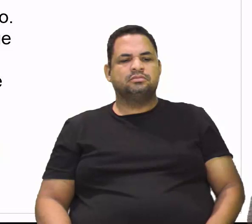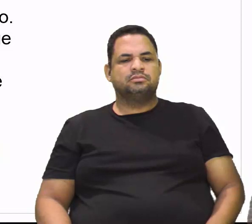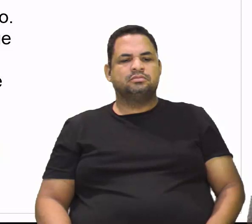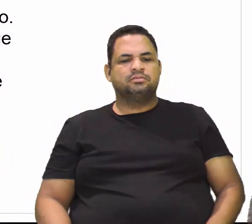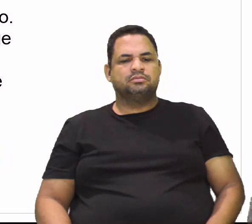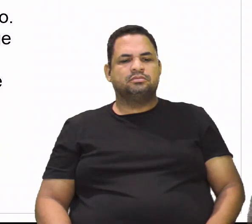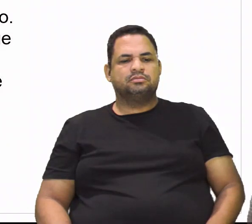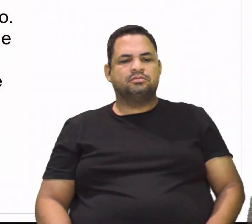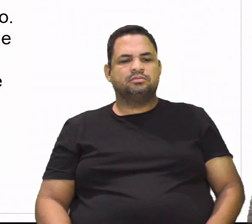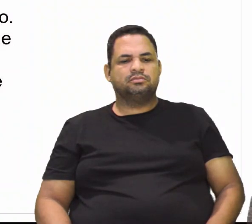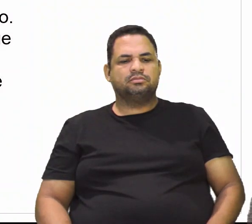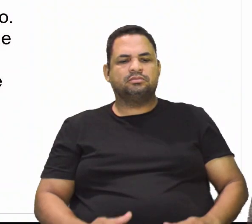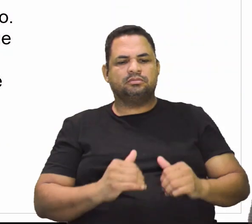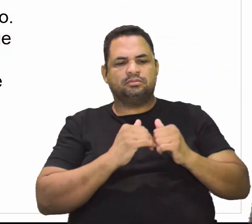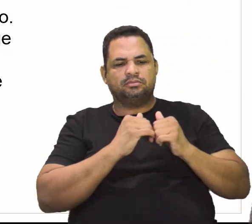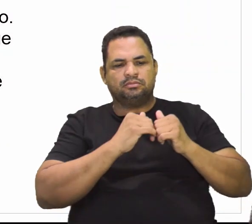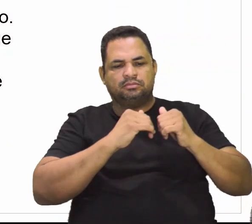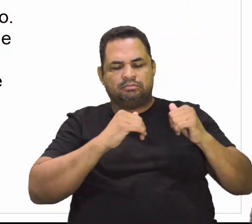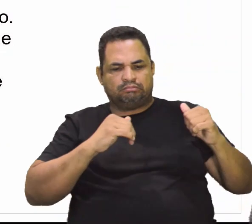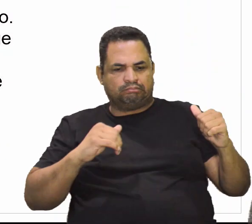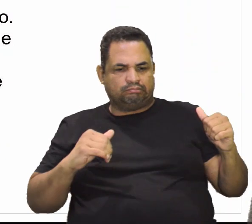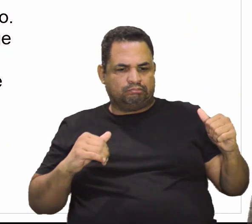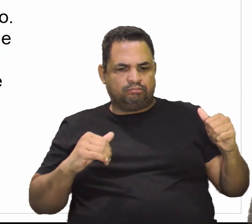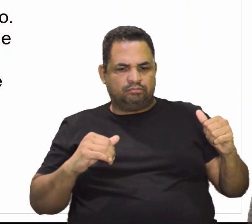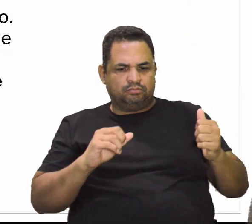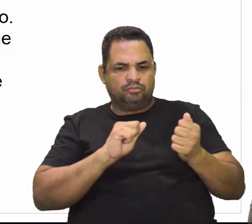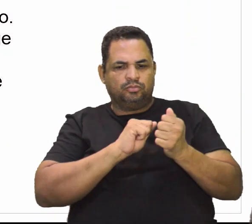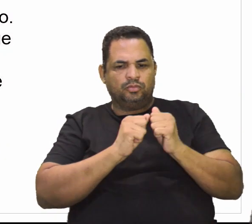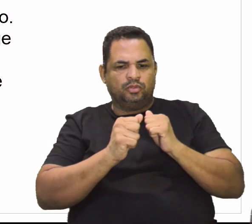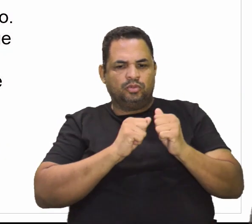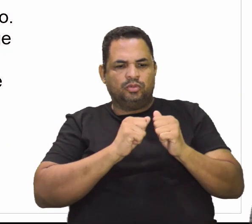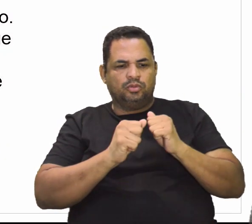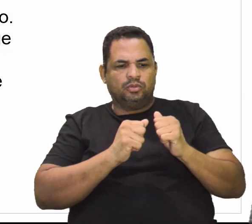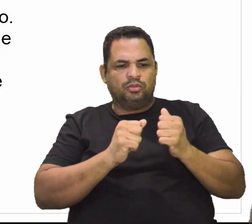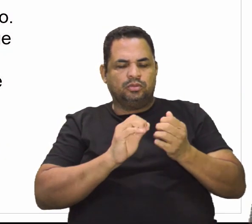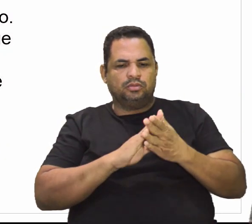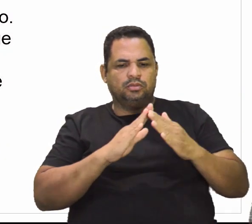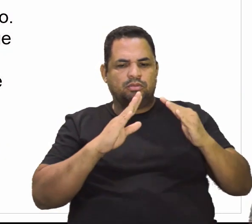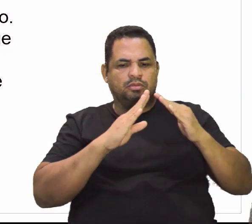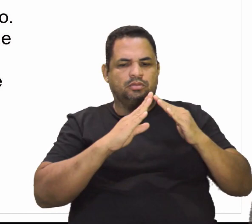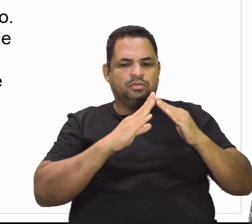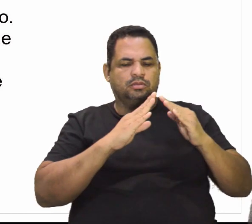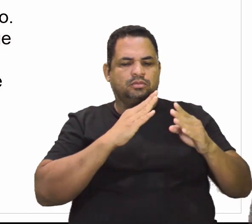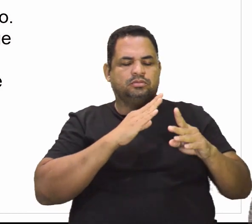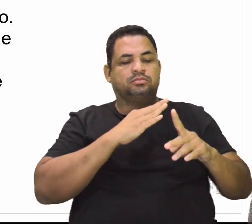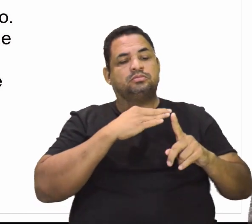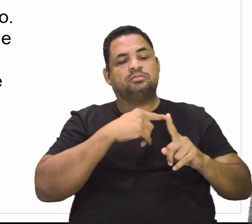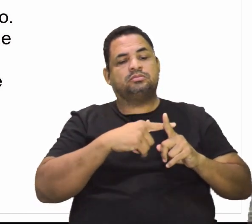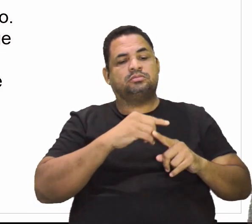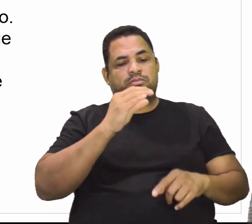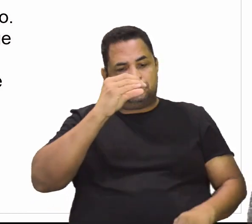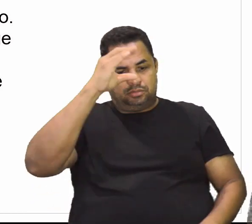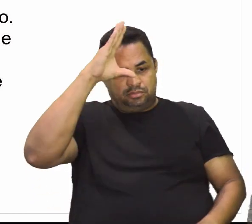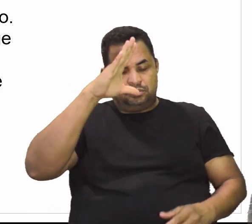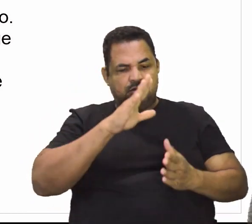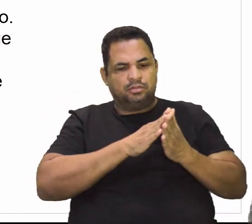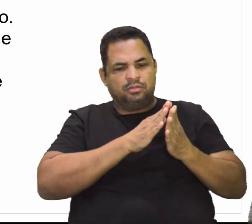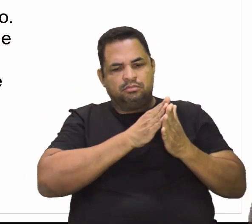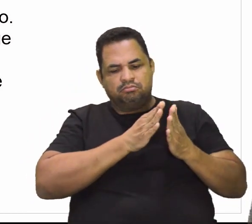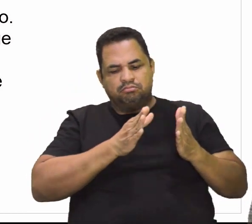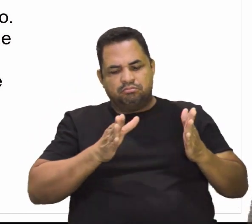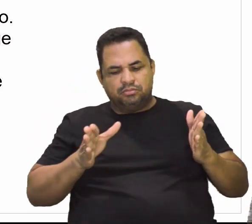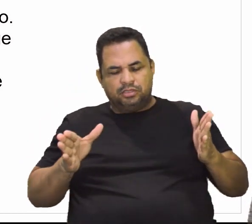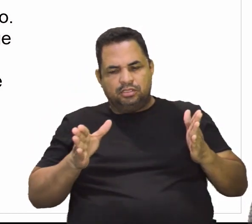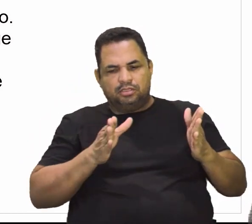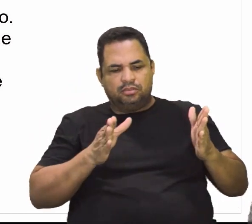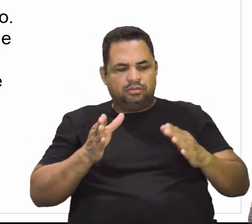É justamente uma maneira que rompe com o monopólio do conhecimento exercido pela Igreja ao longo da